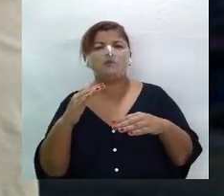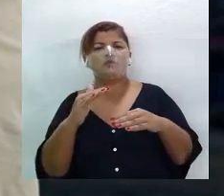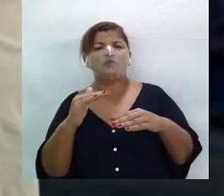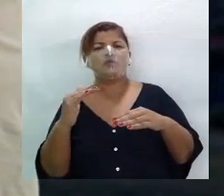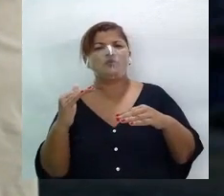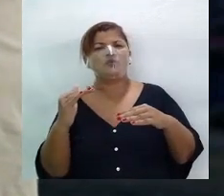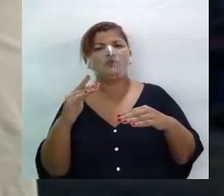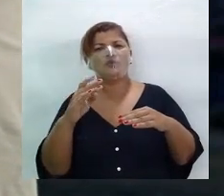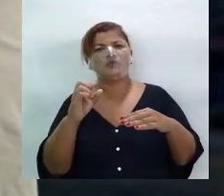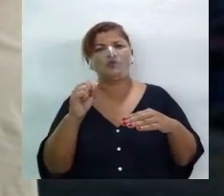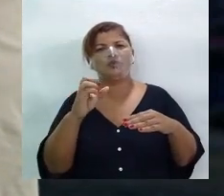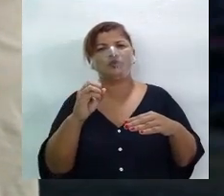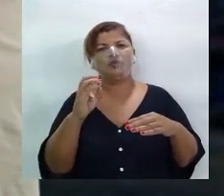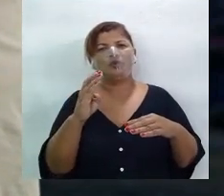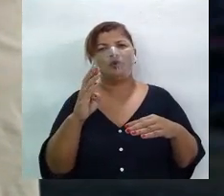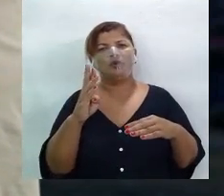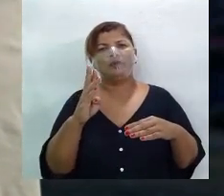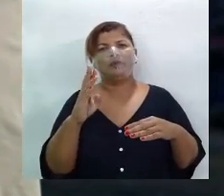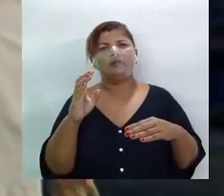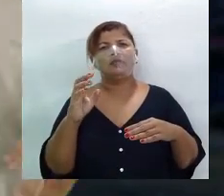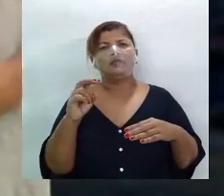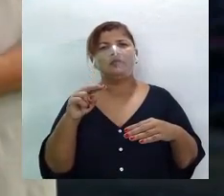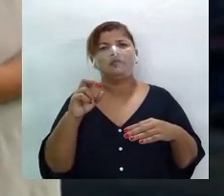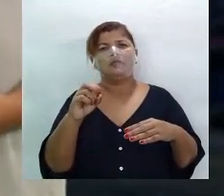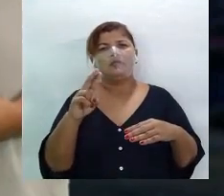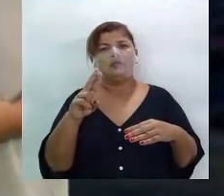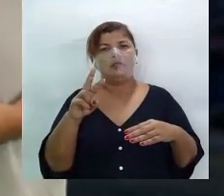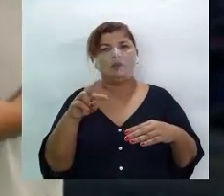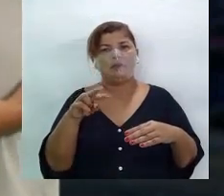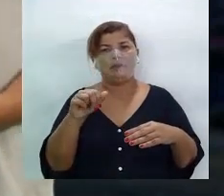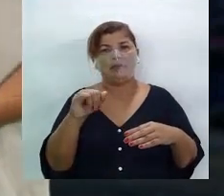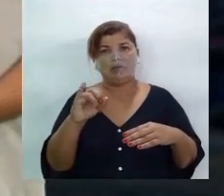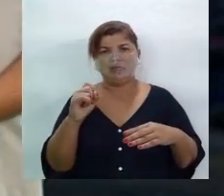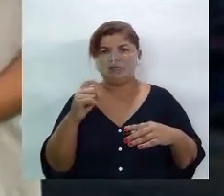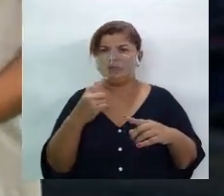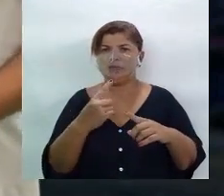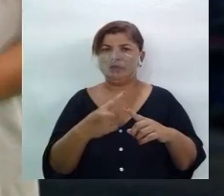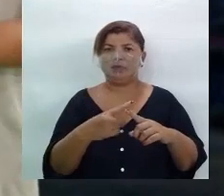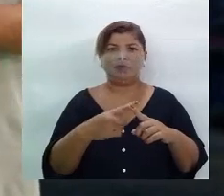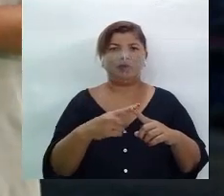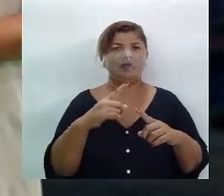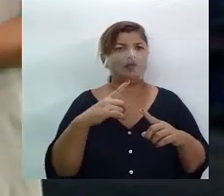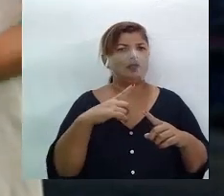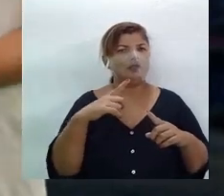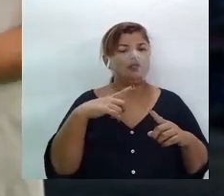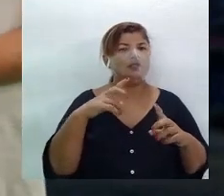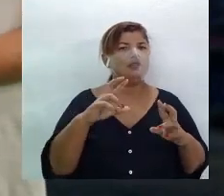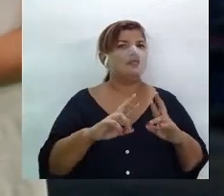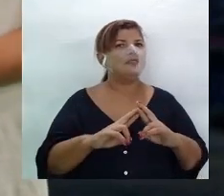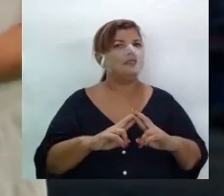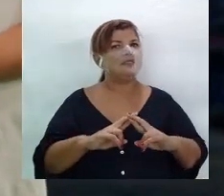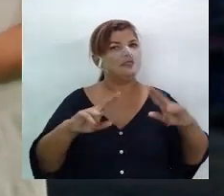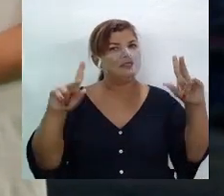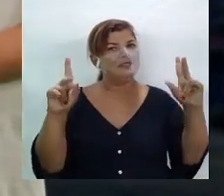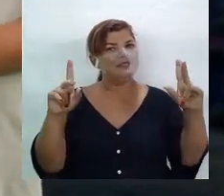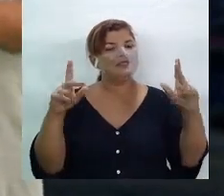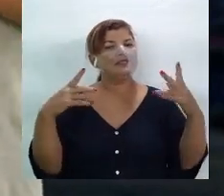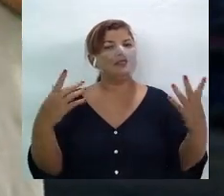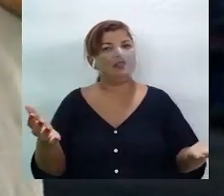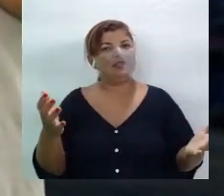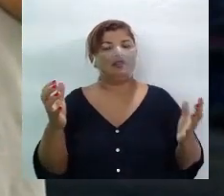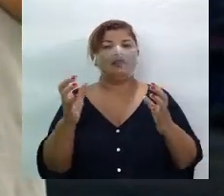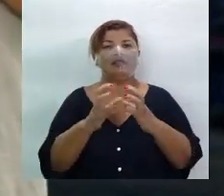nome, certo. Esse nomezinho que está além do normal. E justamente essa questão, né? O Recife de histórias,